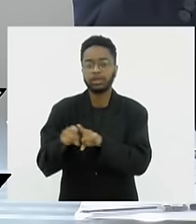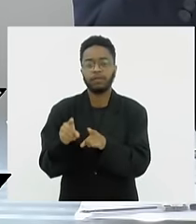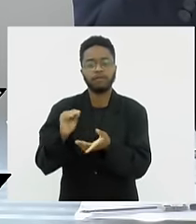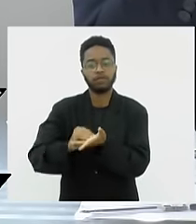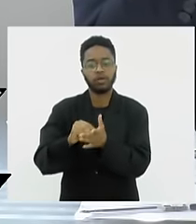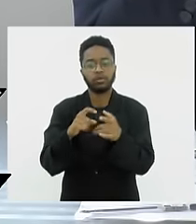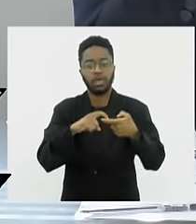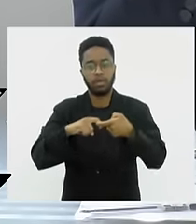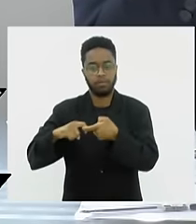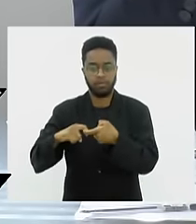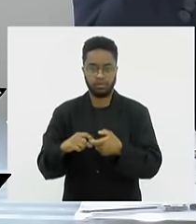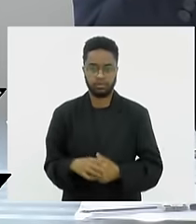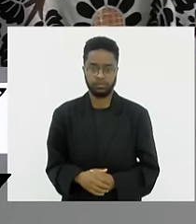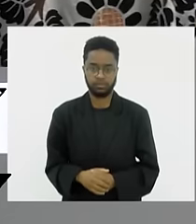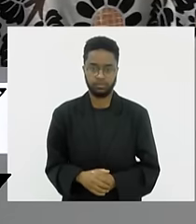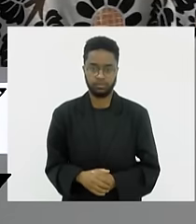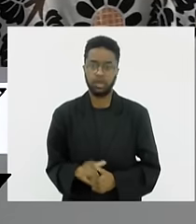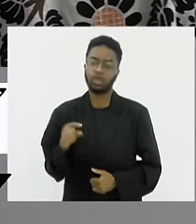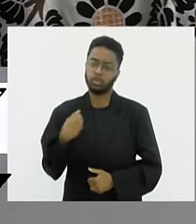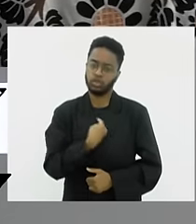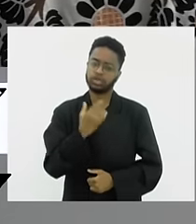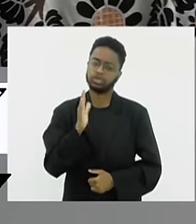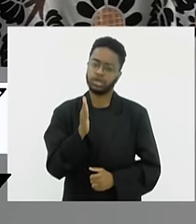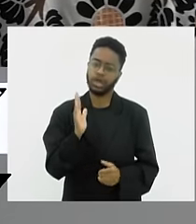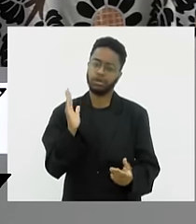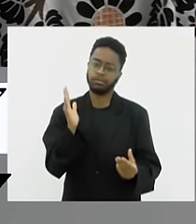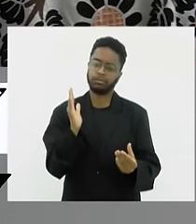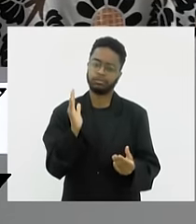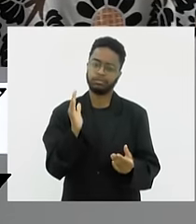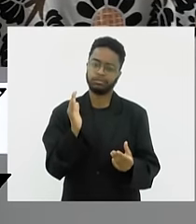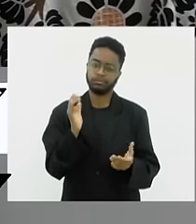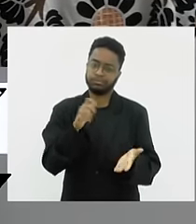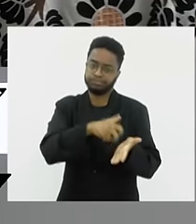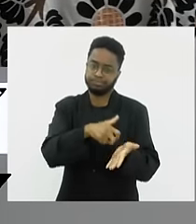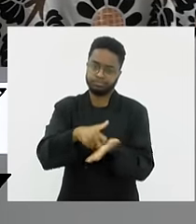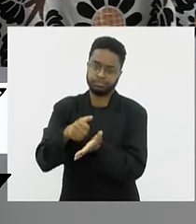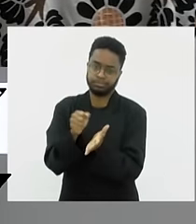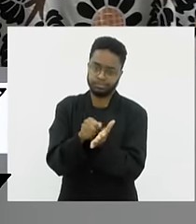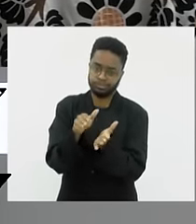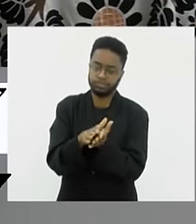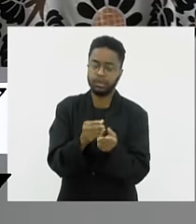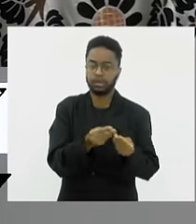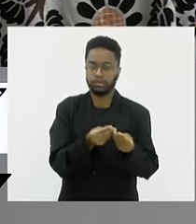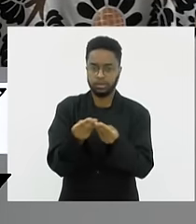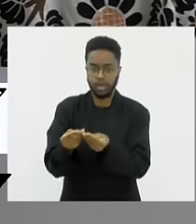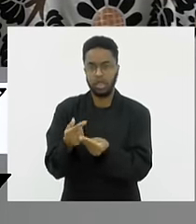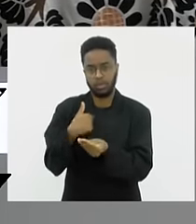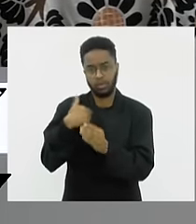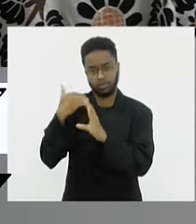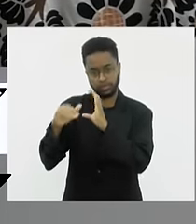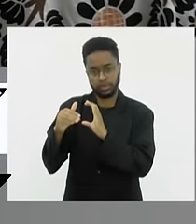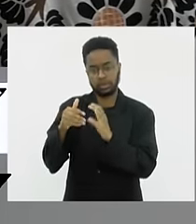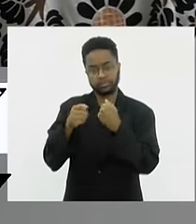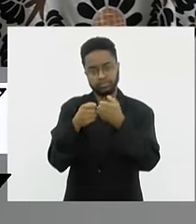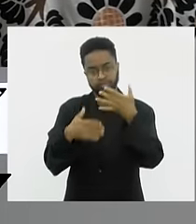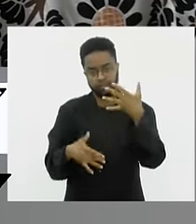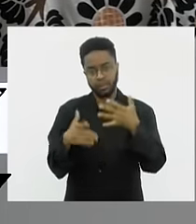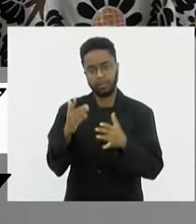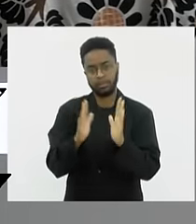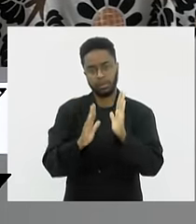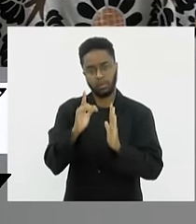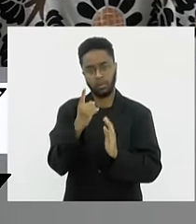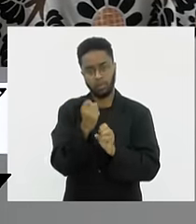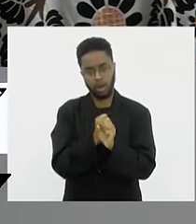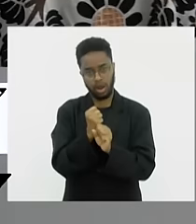reboque. Nós autuamos bastante as empresas. Vou encaminhar todos os autos de infrações dos últimos 12 meses de ônibus e